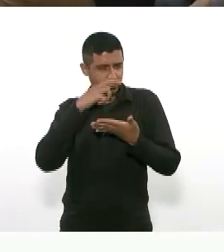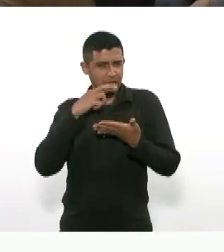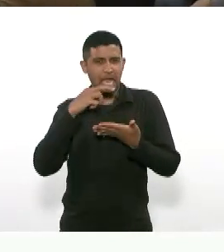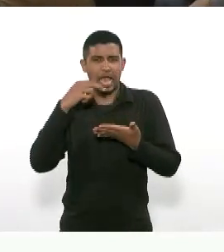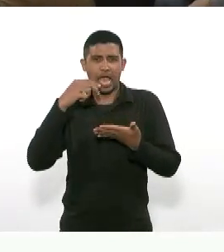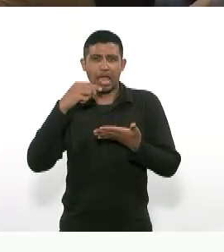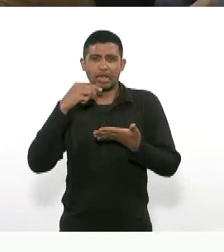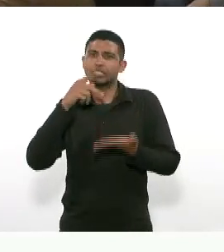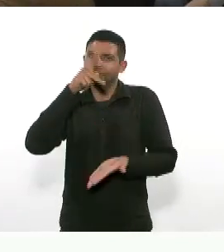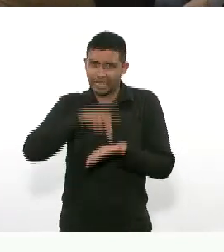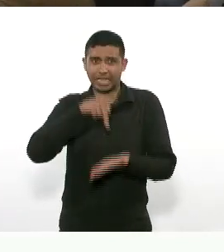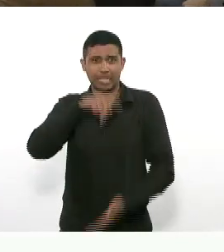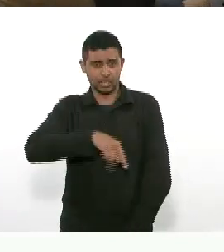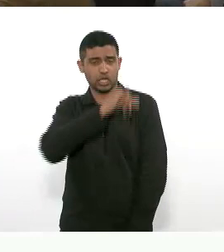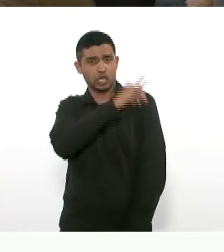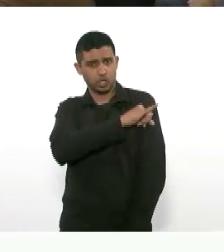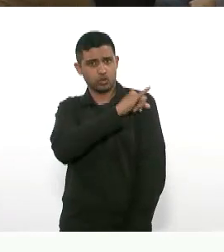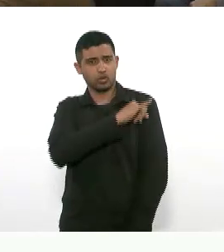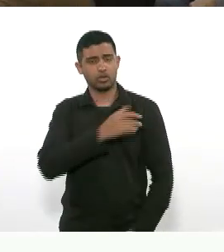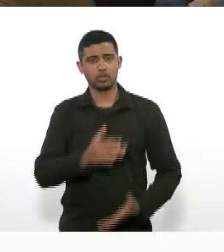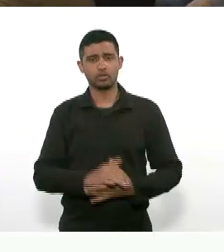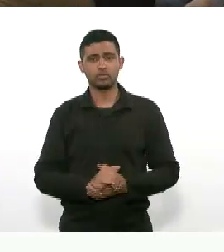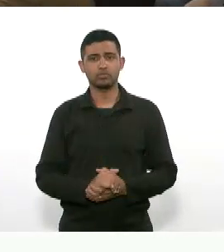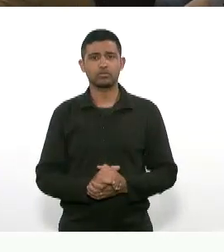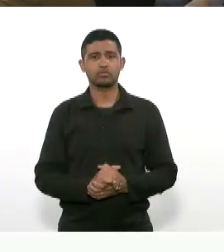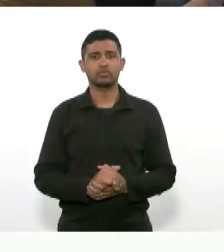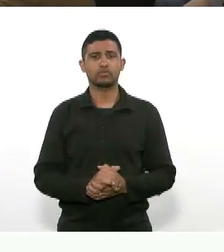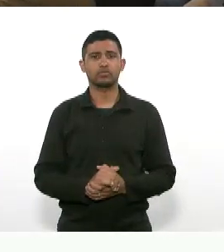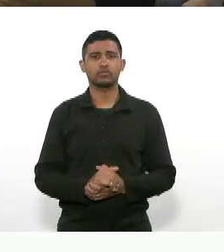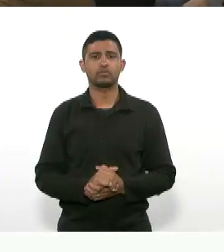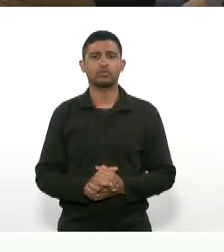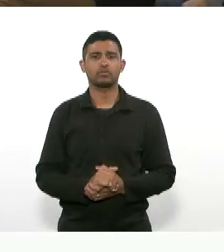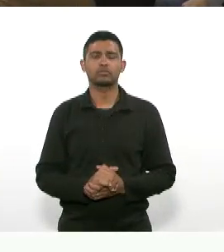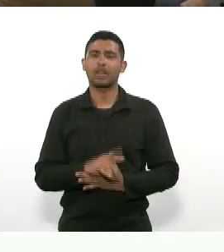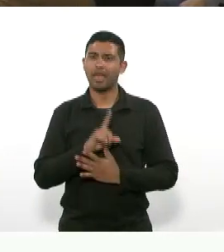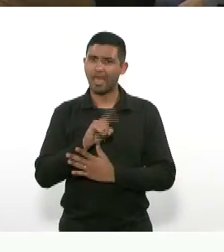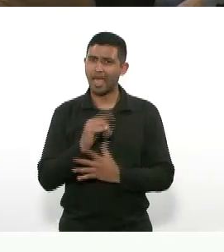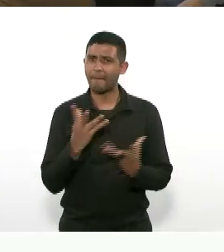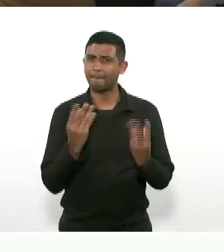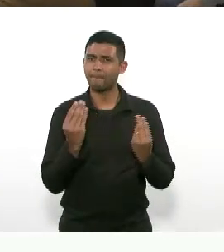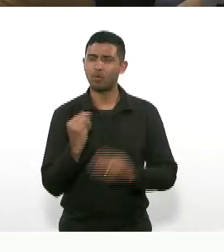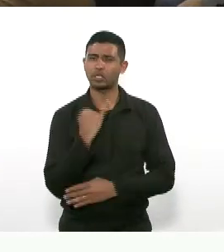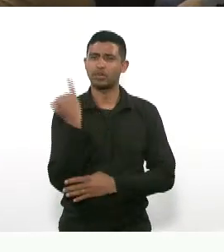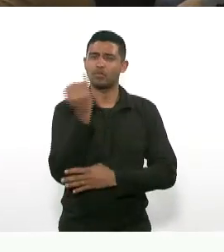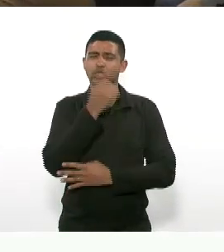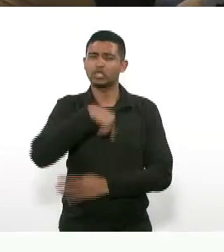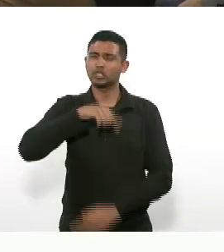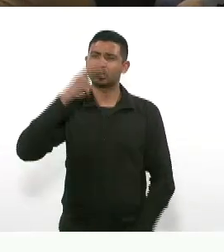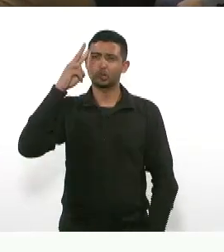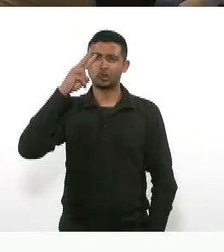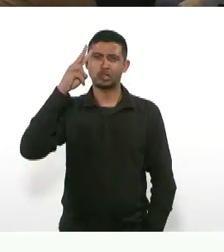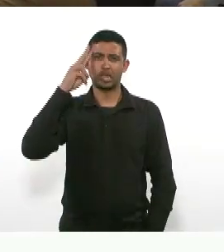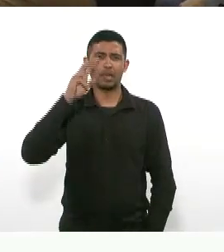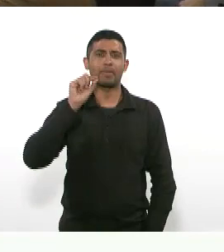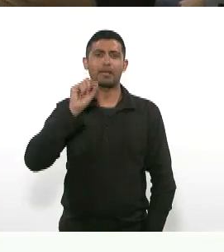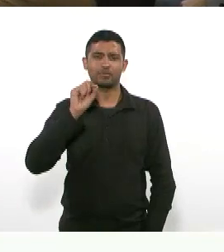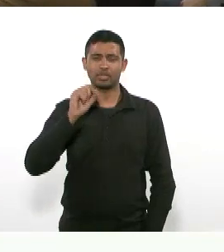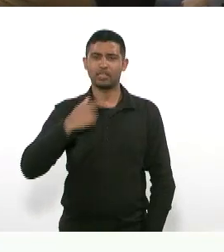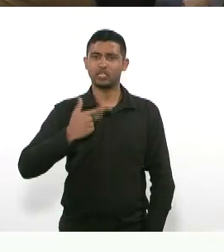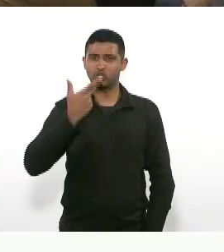Estado do Rio de Janeiro, os peritos criminais e legistas, é muito importante que se lembre de